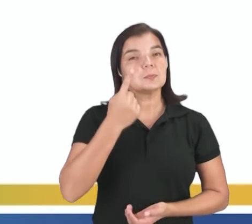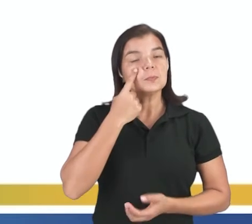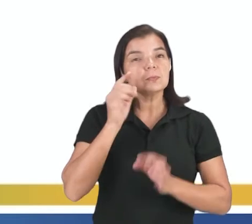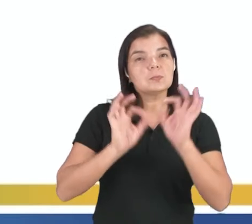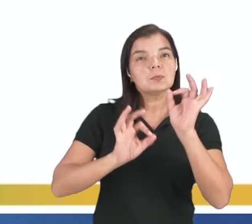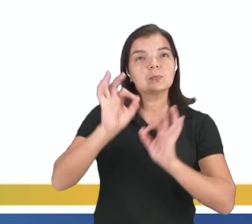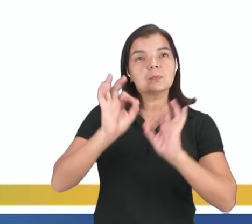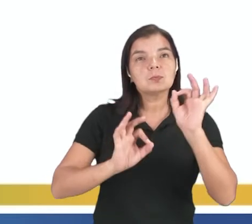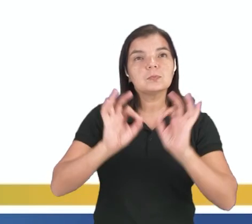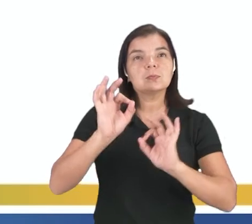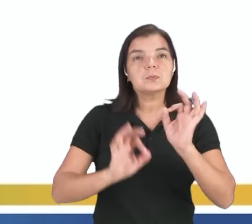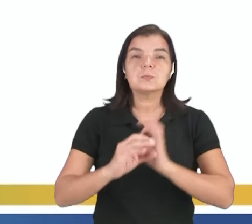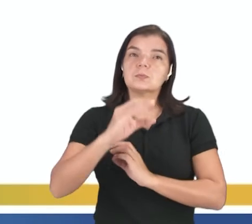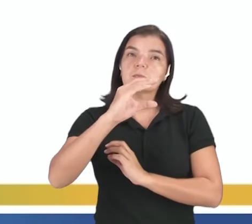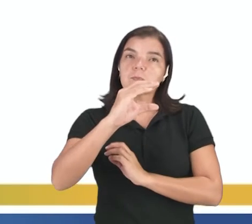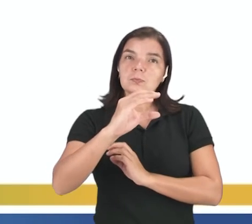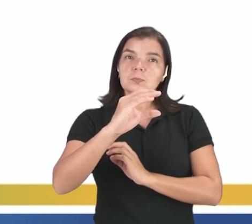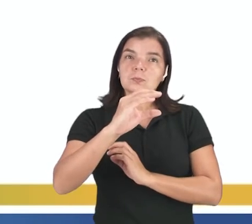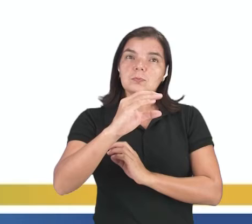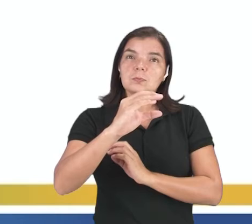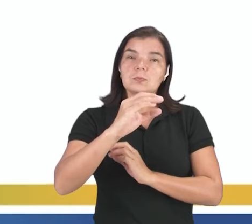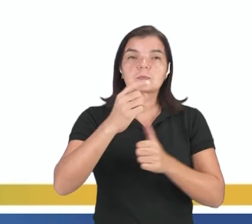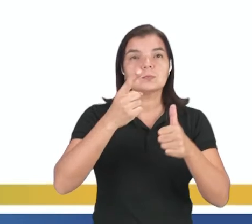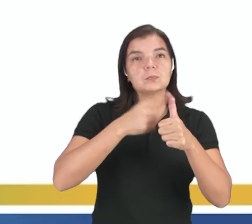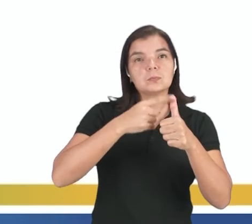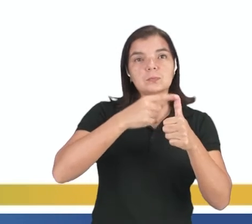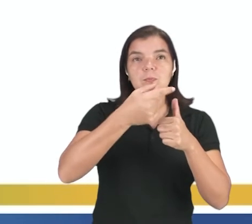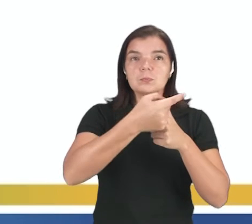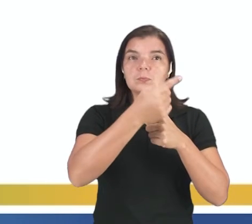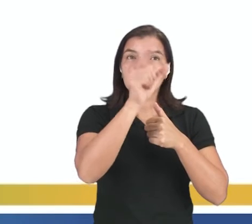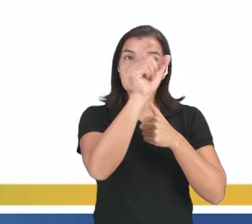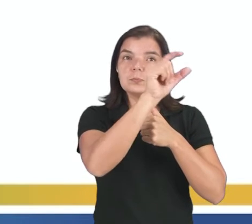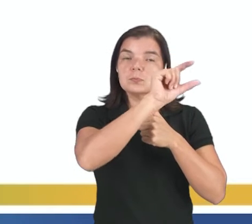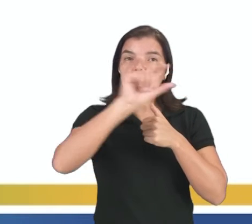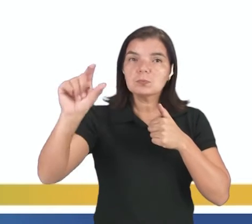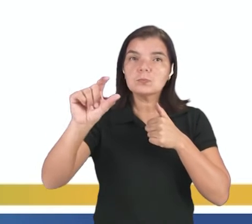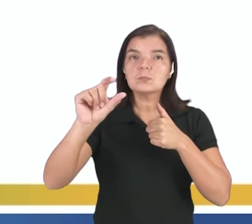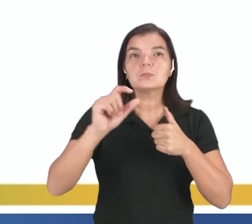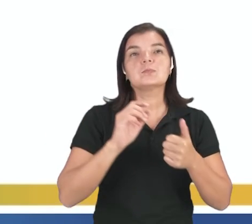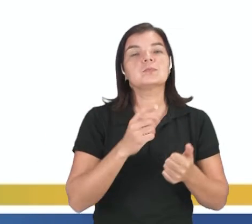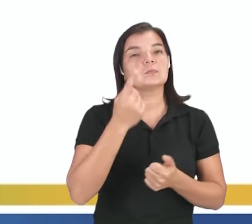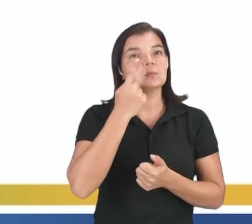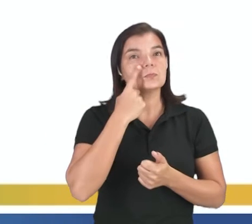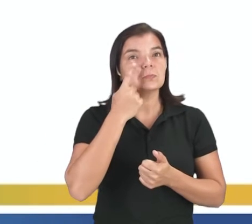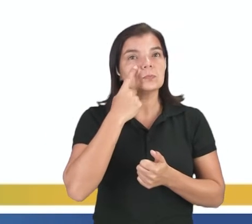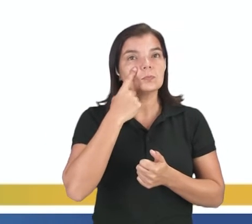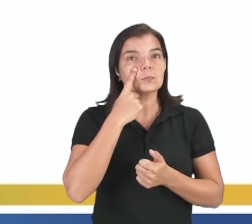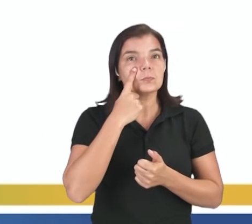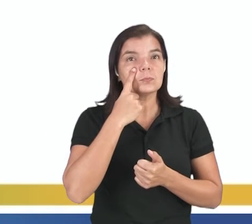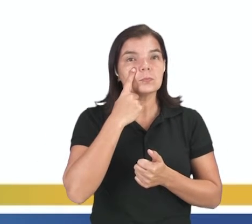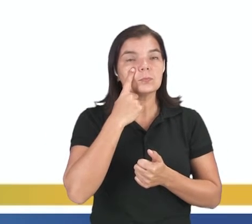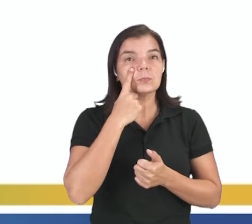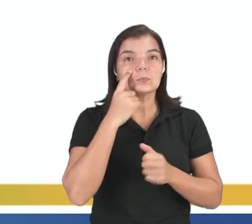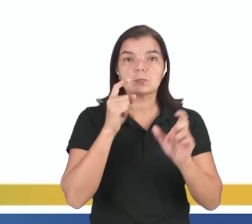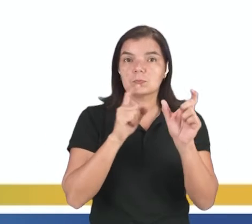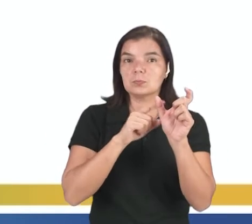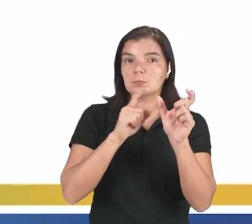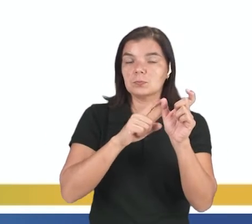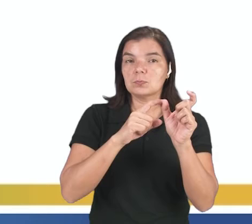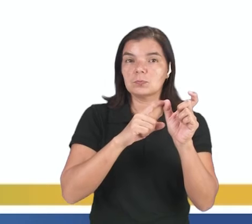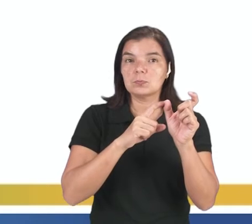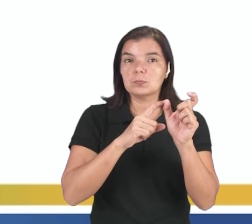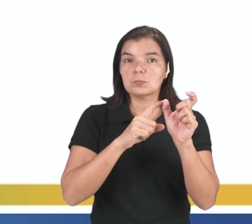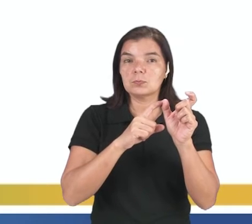sistematizamos o C, primeira linha, primeira coluna. Observe essa nomenclatura aqui, tá? Primeira